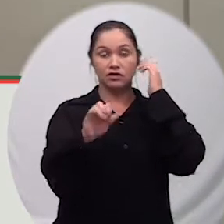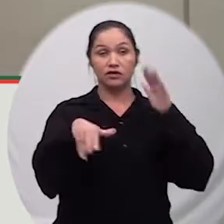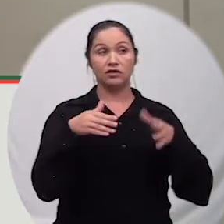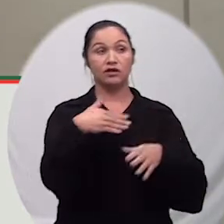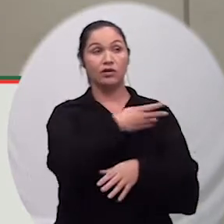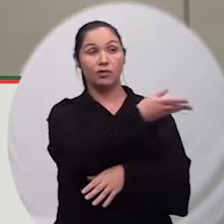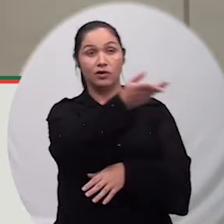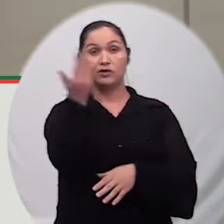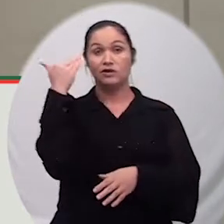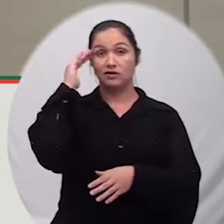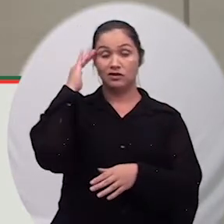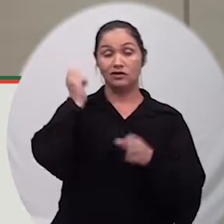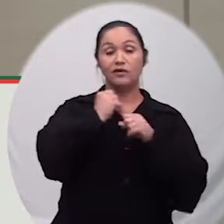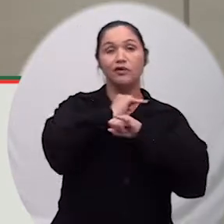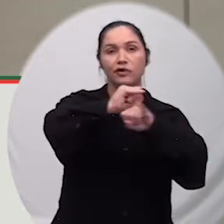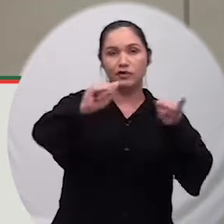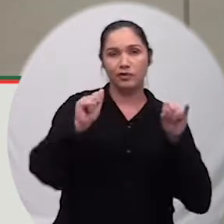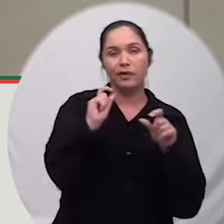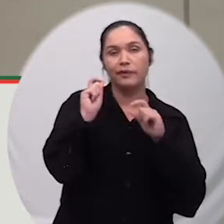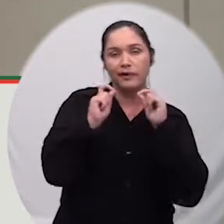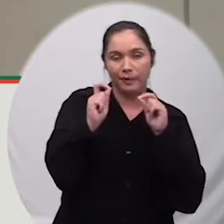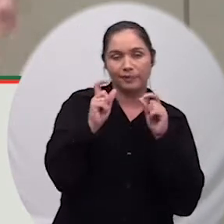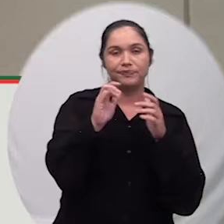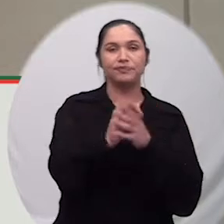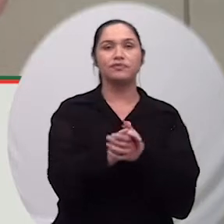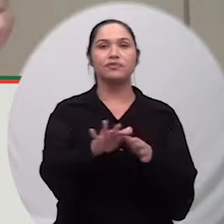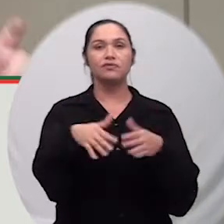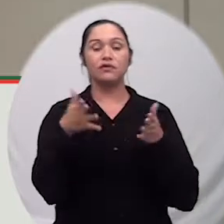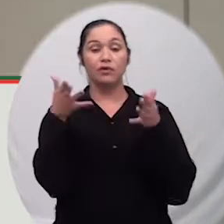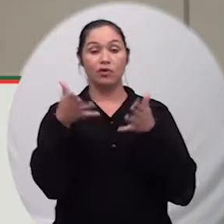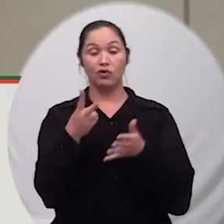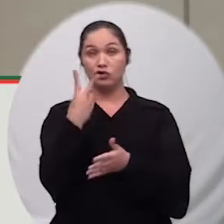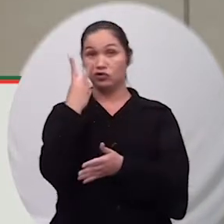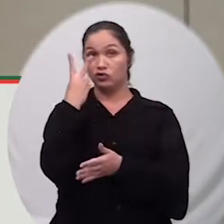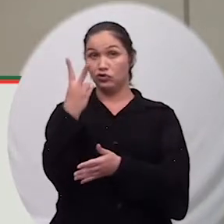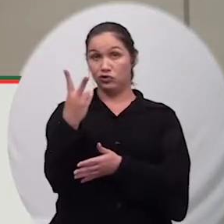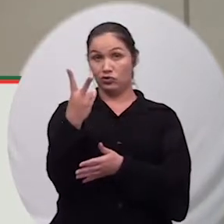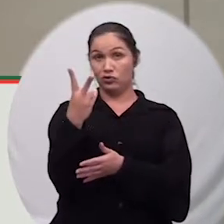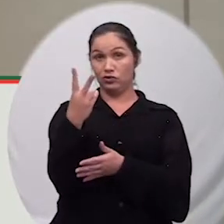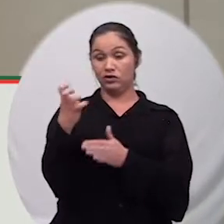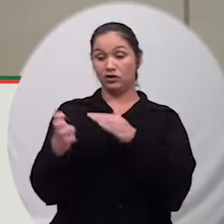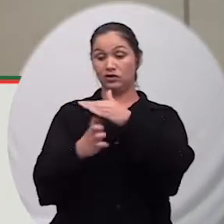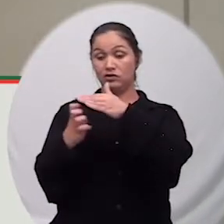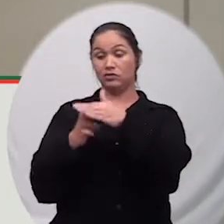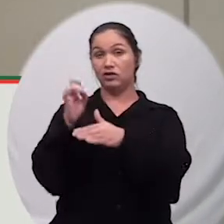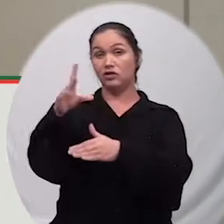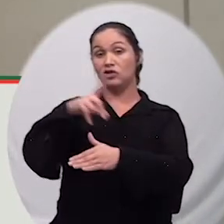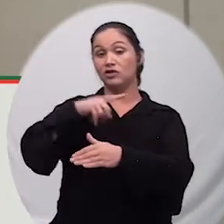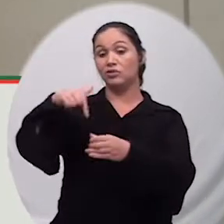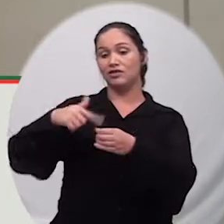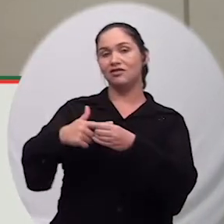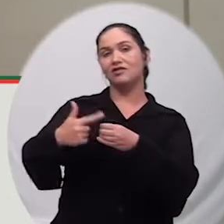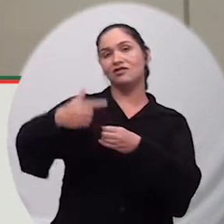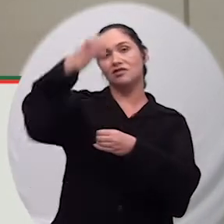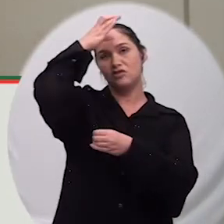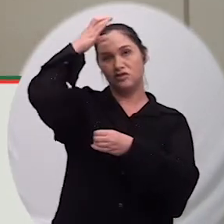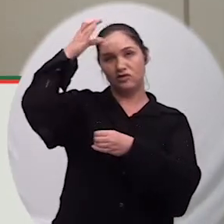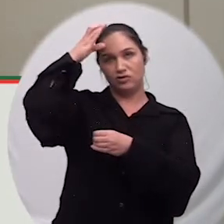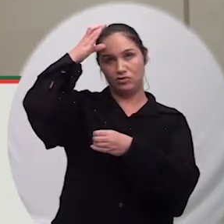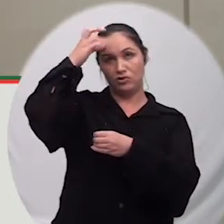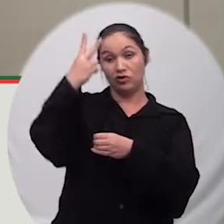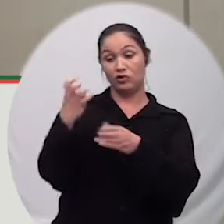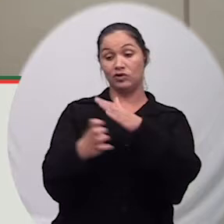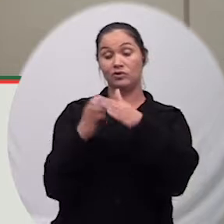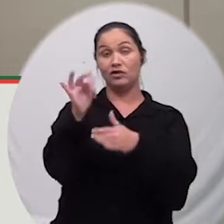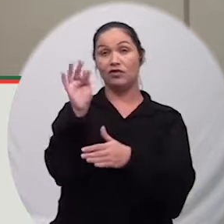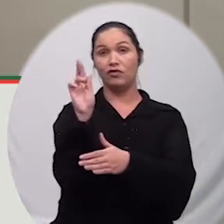de vossas excelências, nós temos hoje apenas duas empresas franqueadoras na cidade de Criciúma